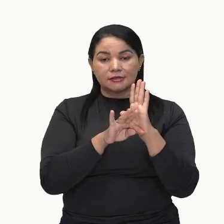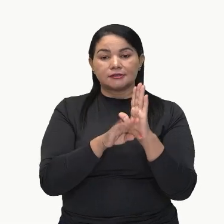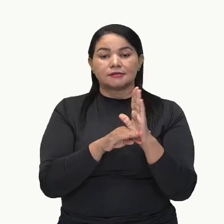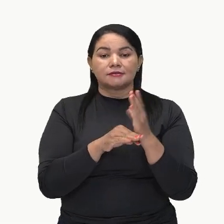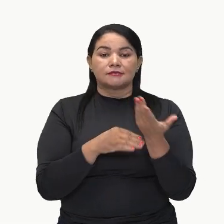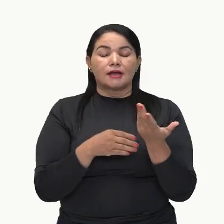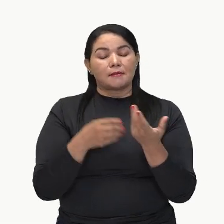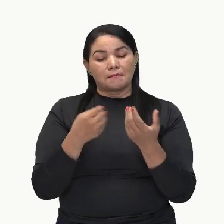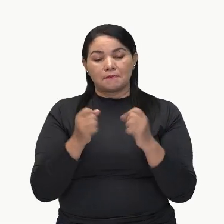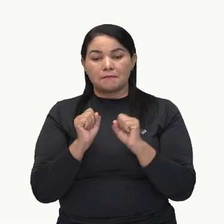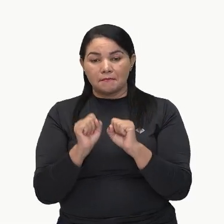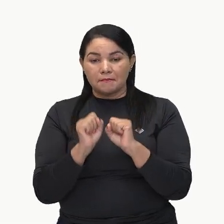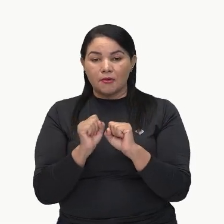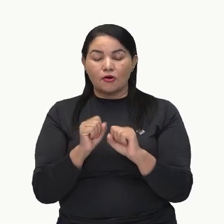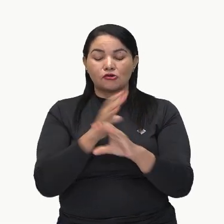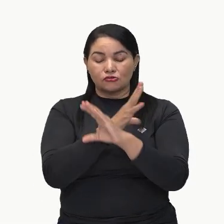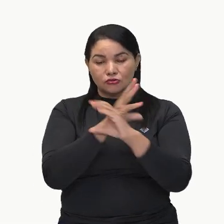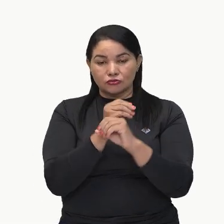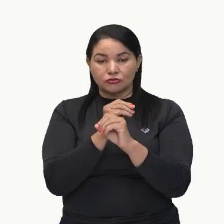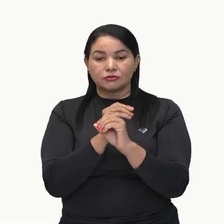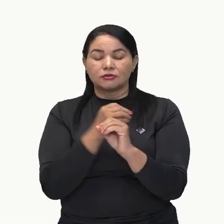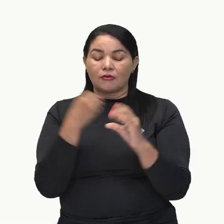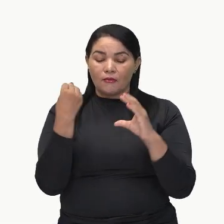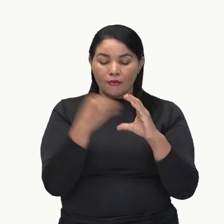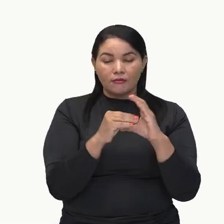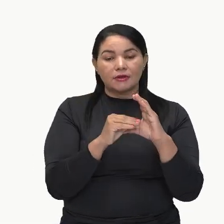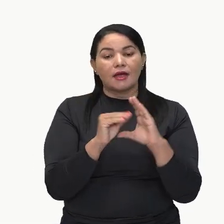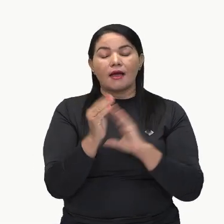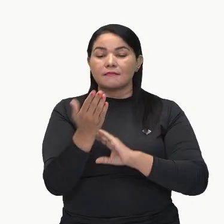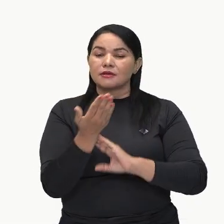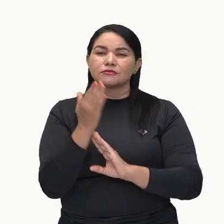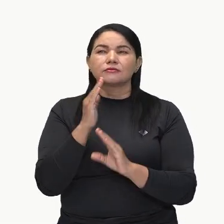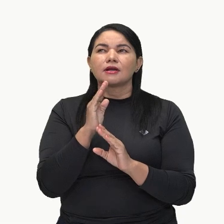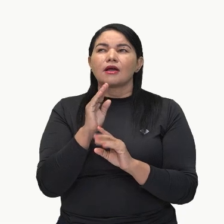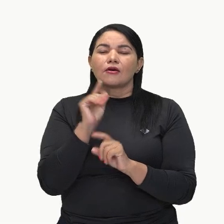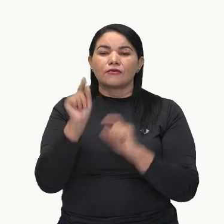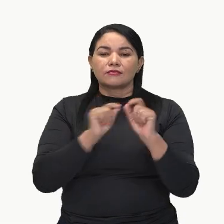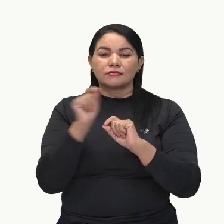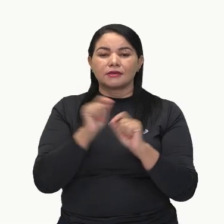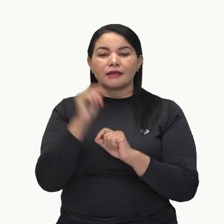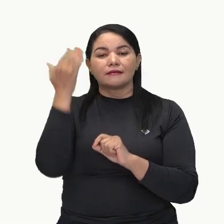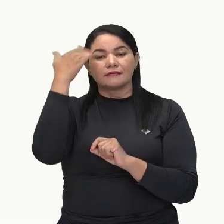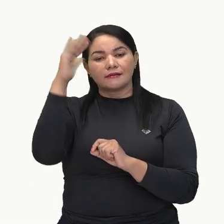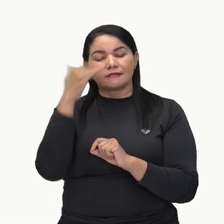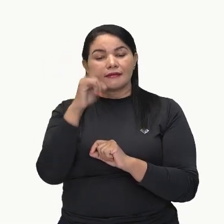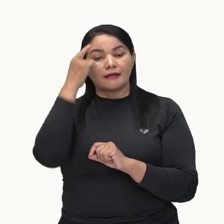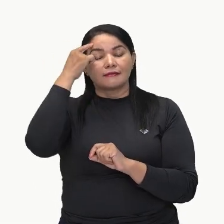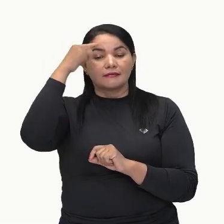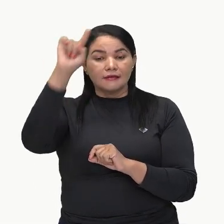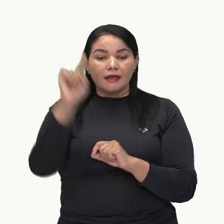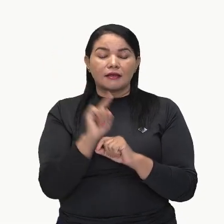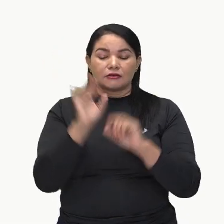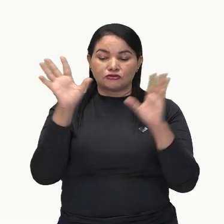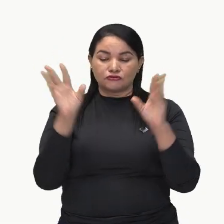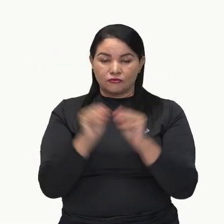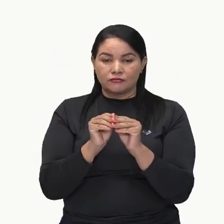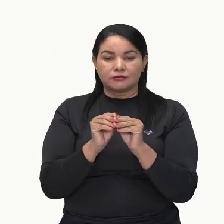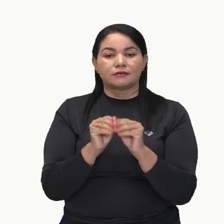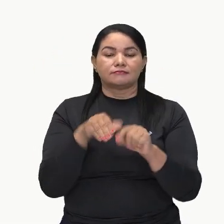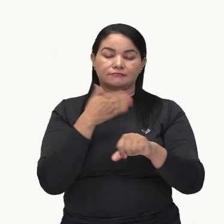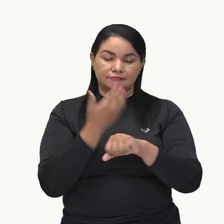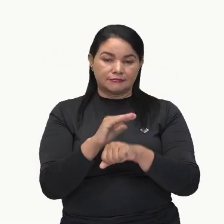uma conjunção, é um conectivo que me ajuda a inserir uma ideia de conclusão. Já começa a colocar isso em prática, que vai te